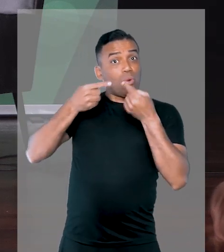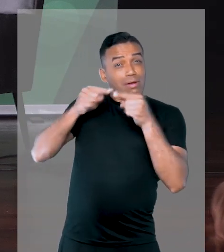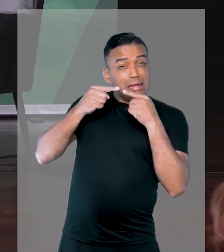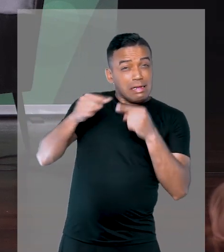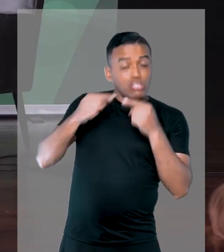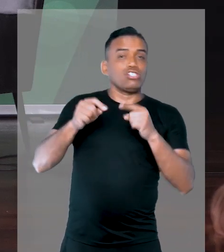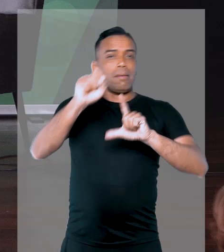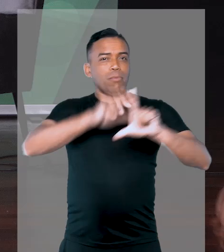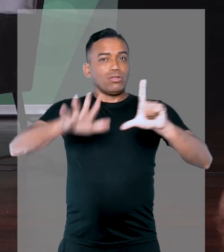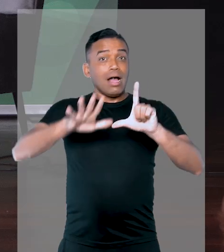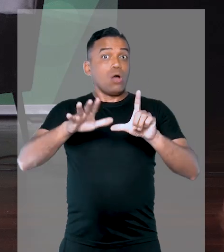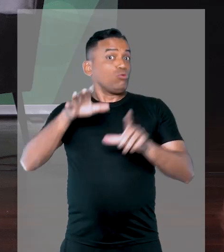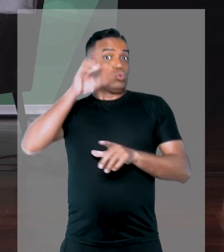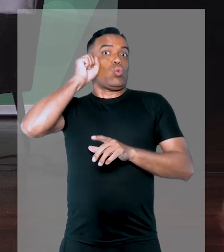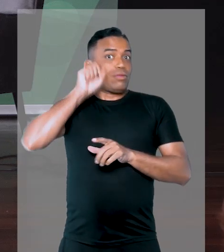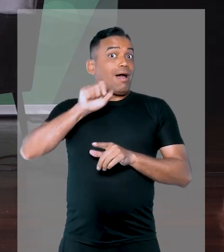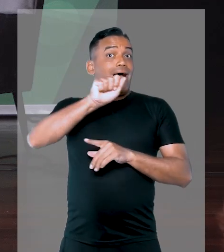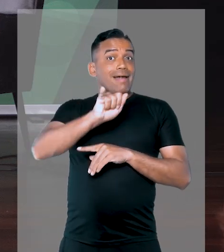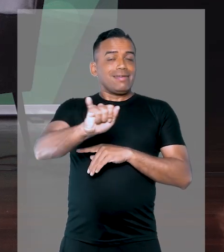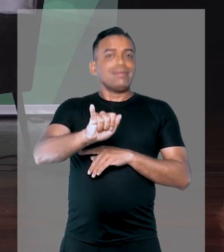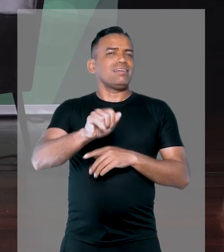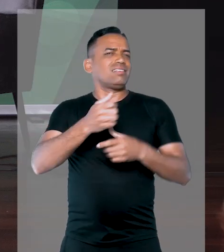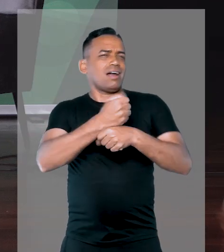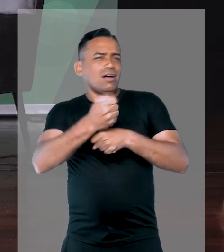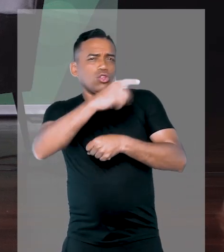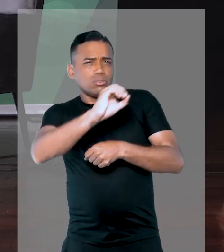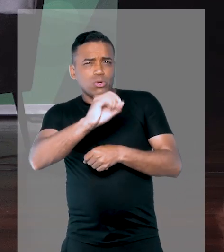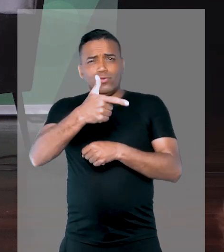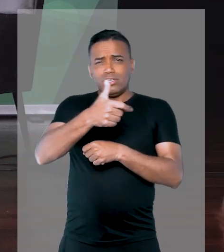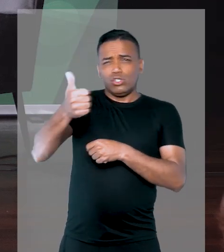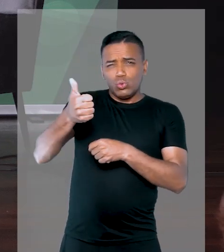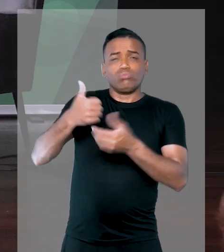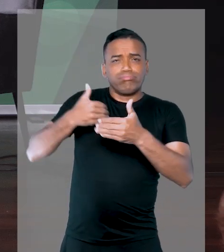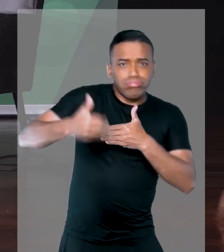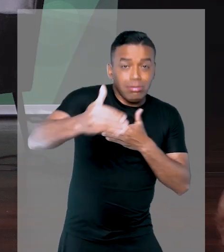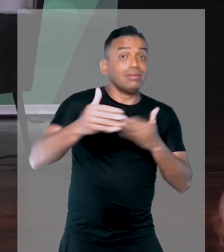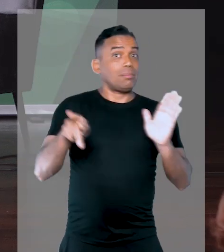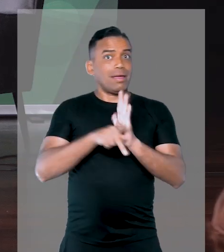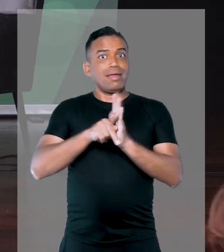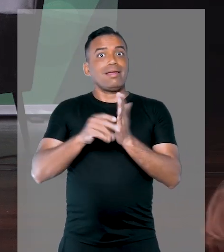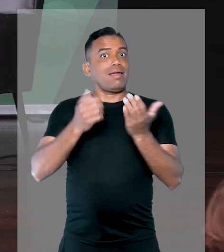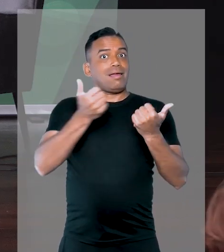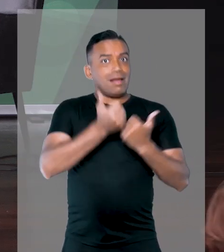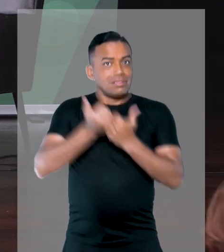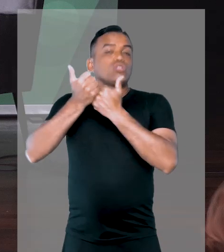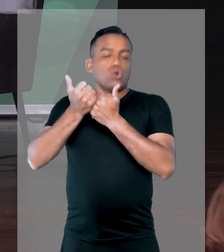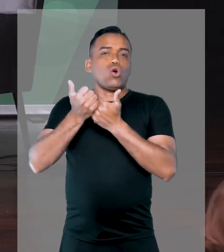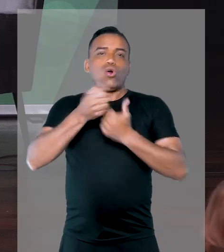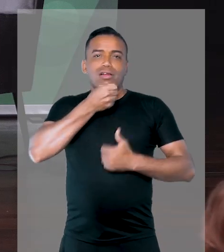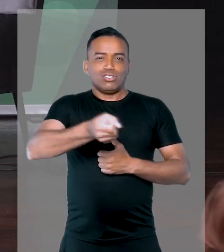no portal Escuta Aí desde 2021 e como jornalista e assessora de imprensa do projeto Sempre um